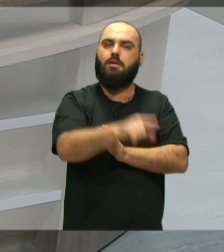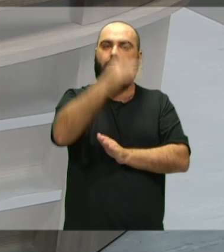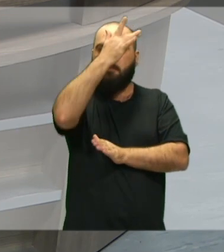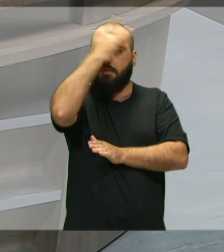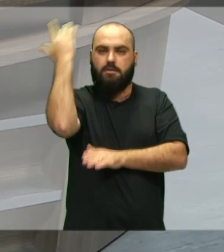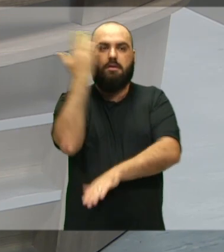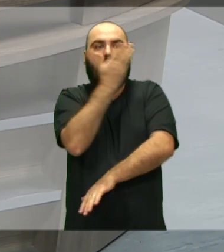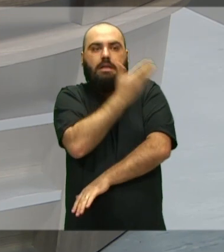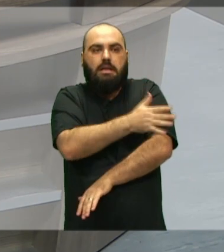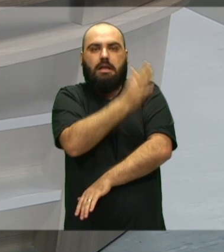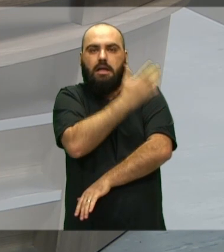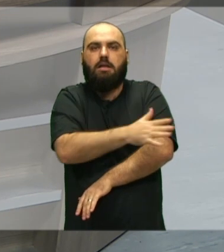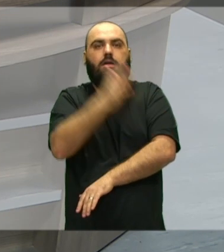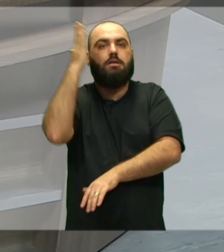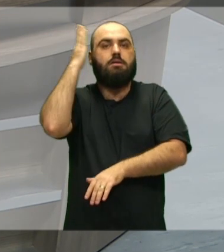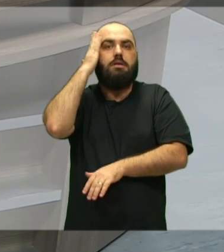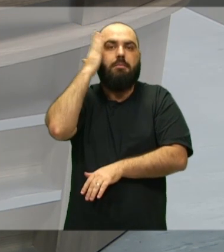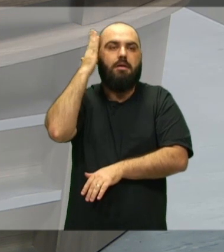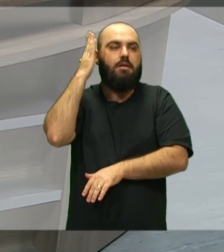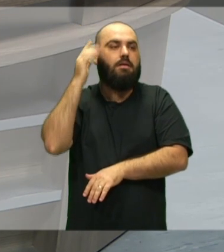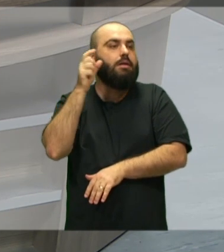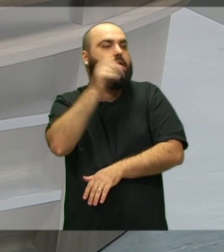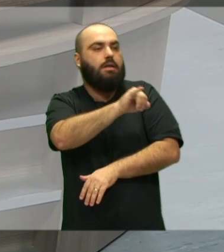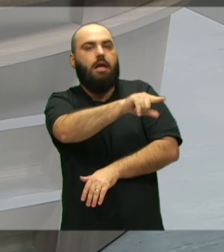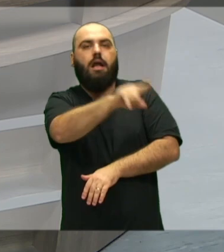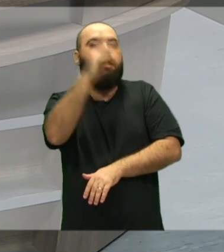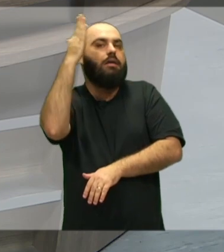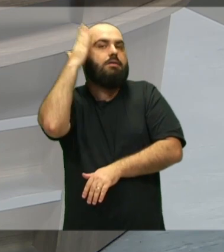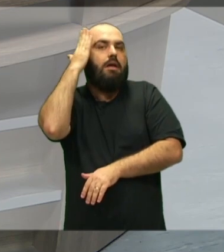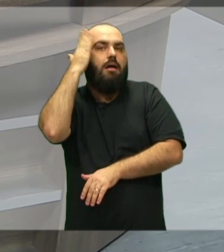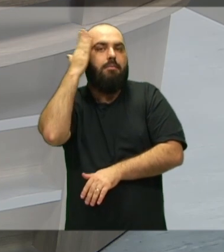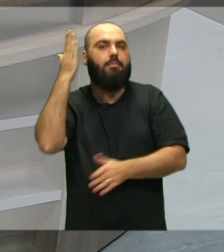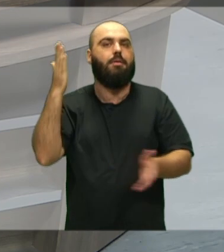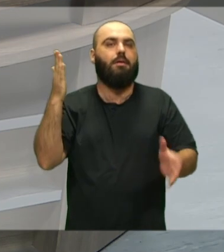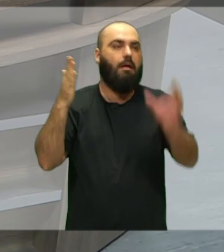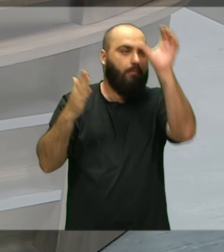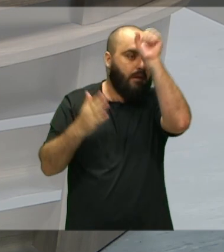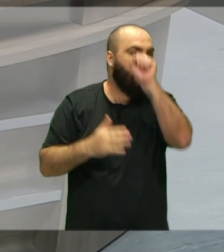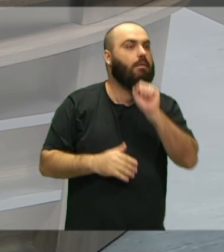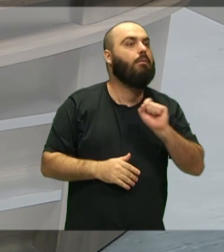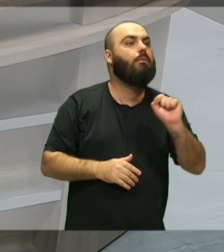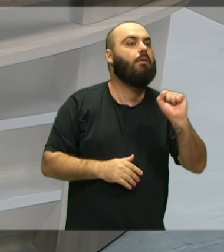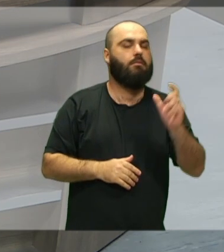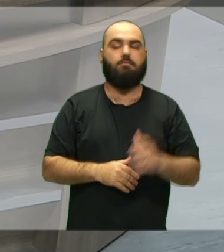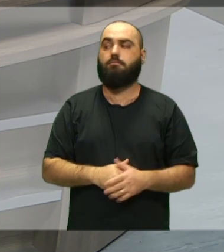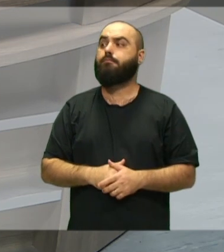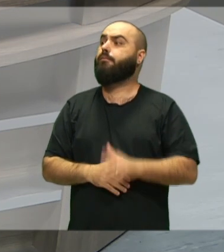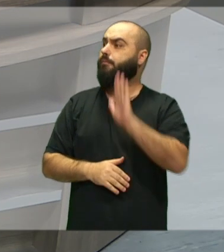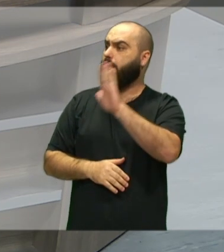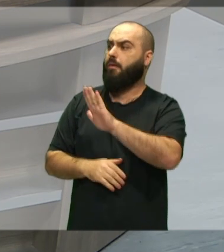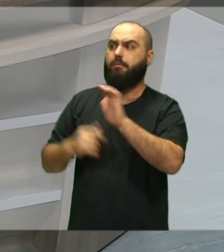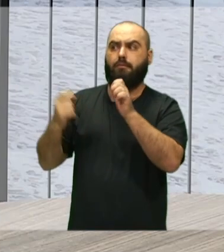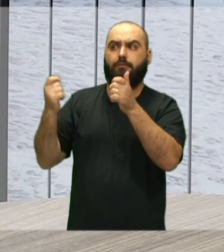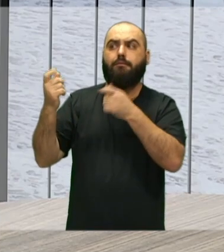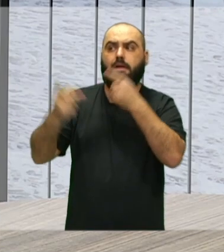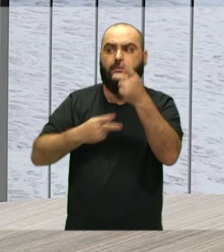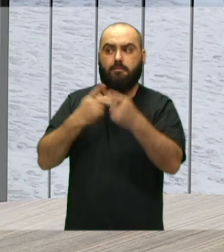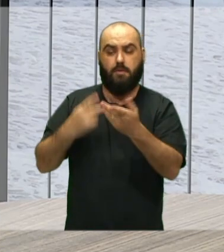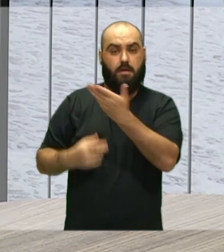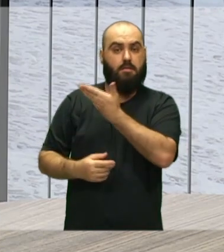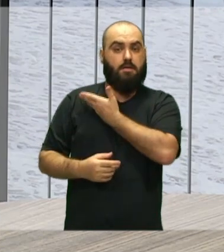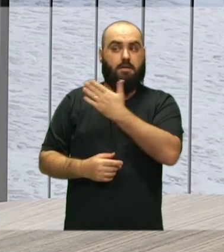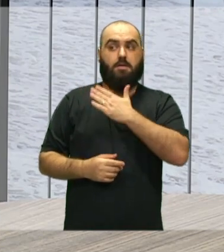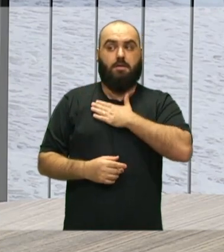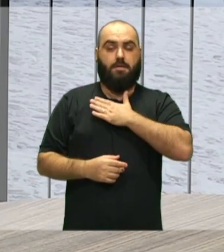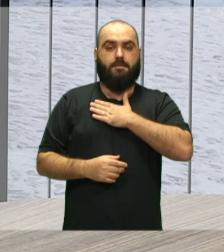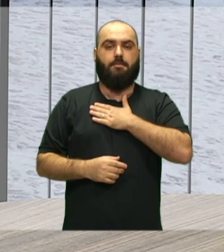né? Saber se realmente ela sabe, ela aprendeu. Então, deixa eu trazer outro caso prático. Tinha um amigo meu,